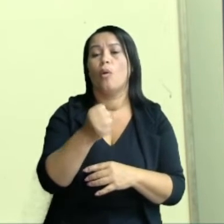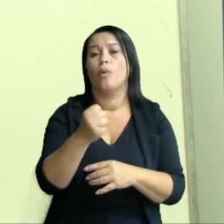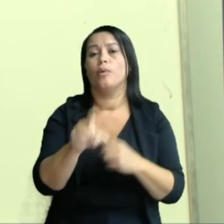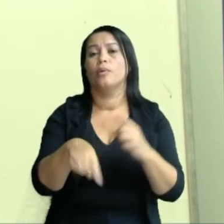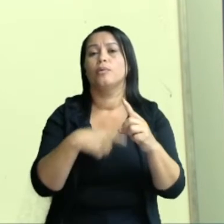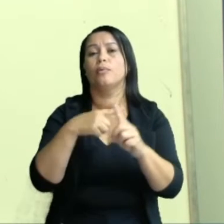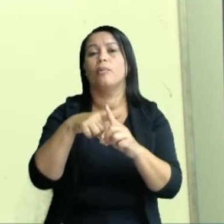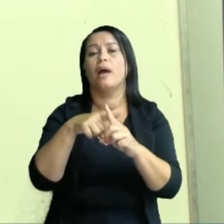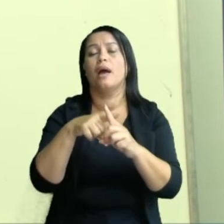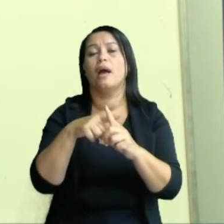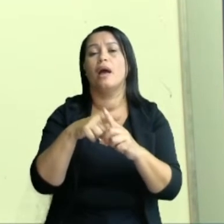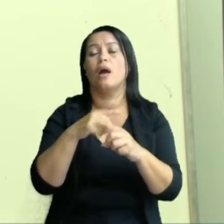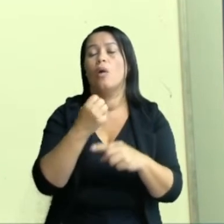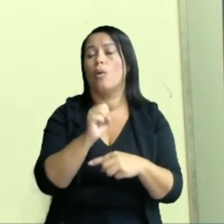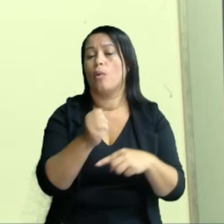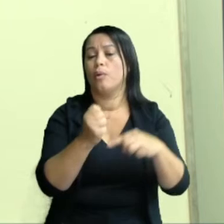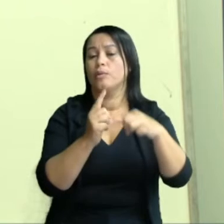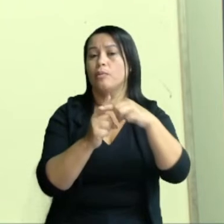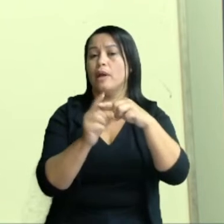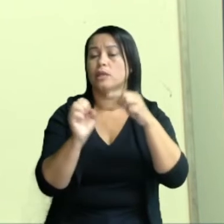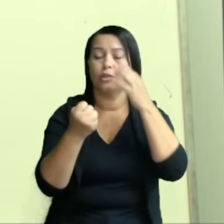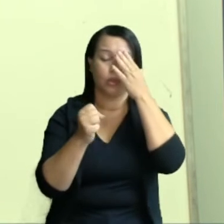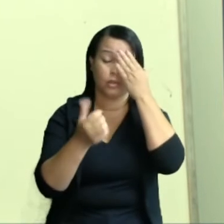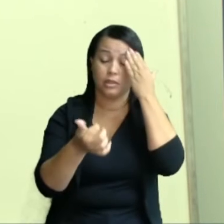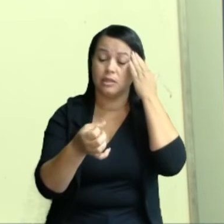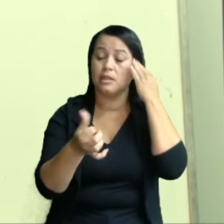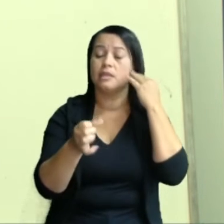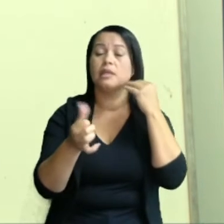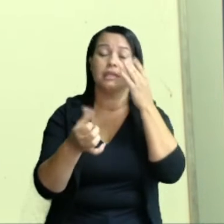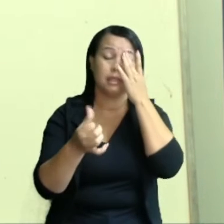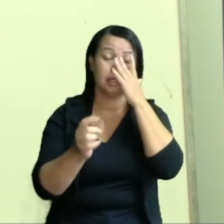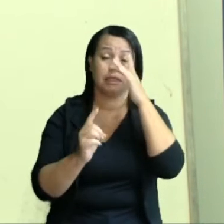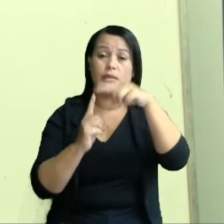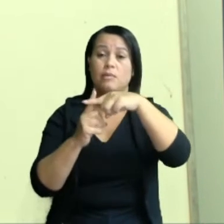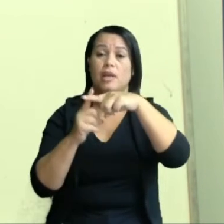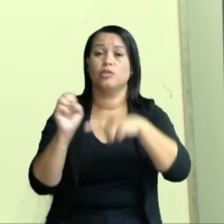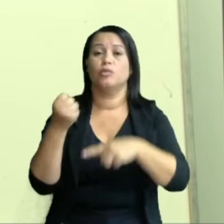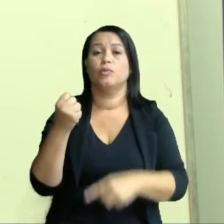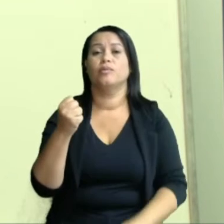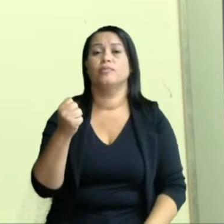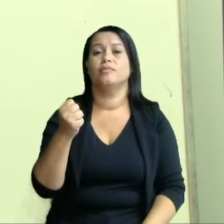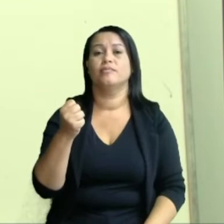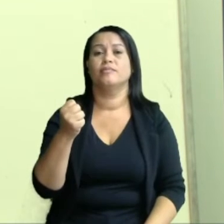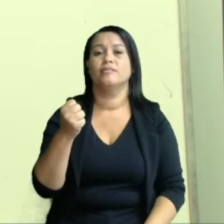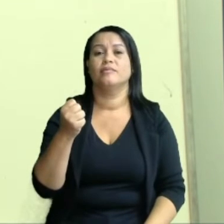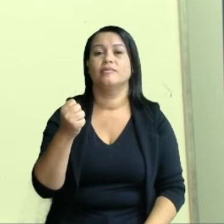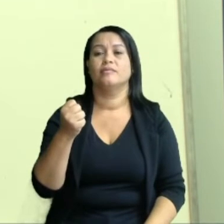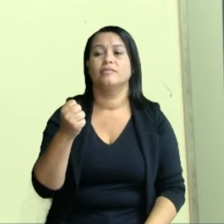mais 8, 16. 16 mais 8,